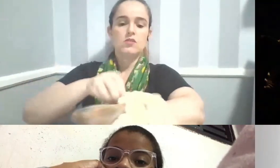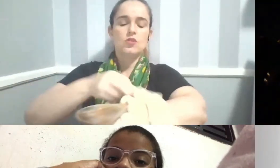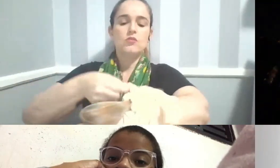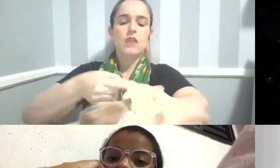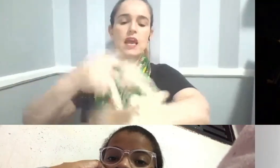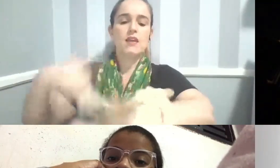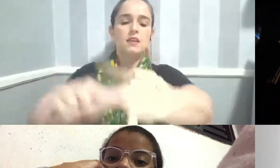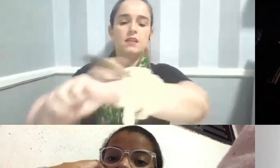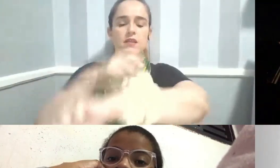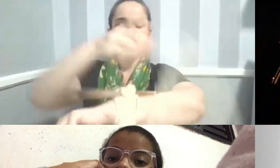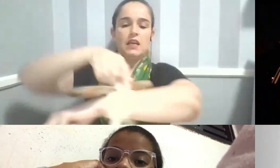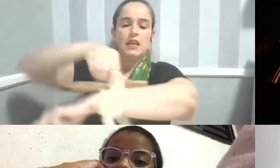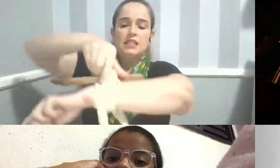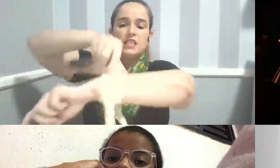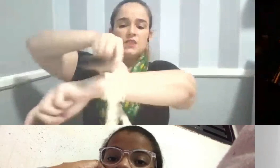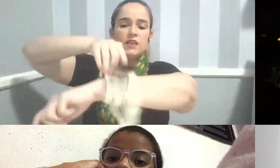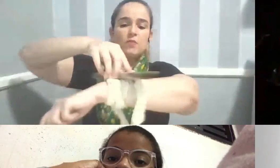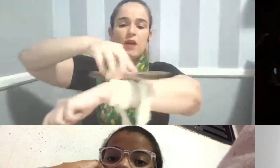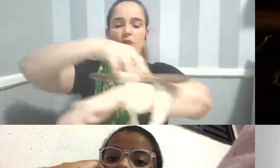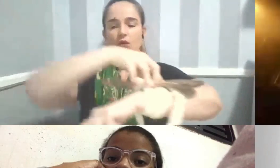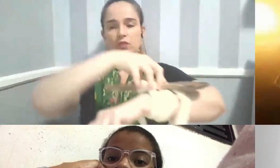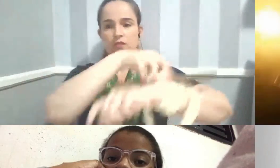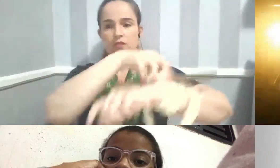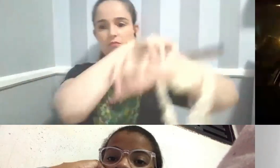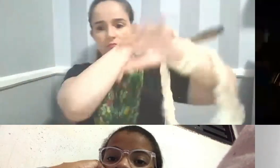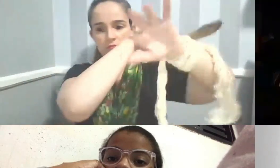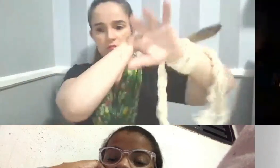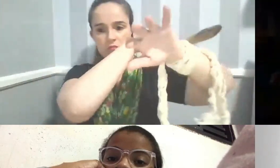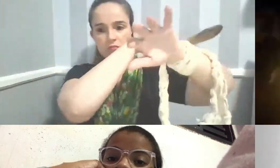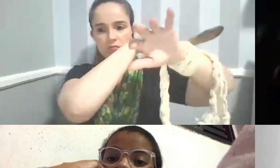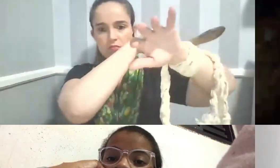Ó, soltei. Desfiz uma volta.